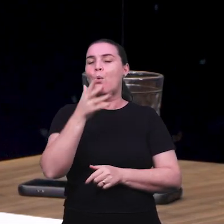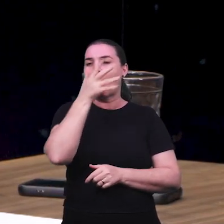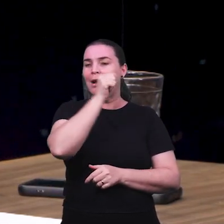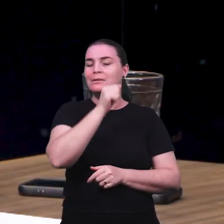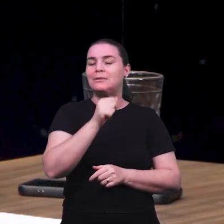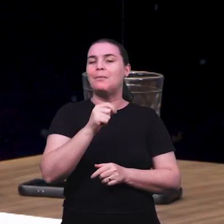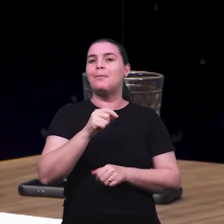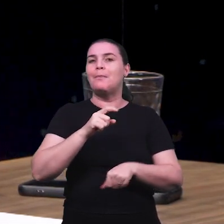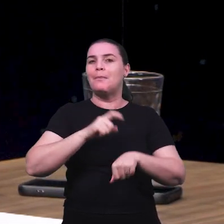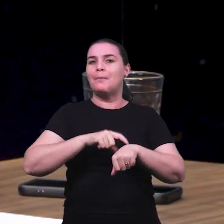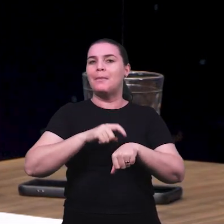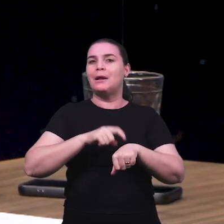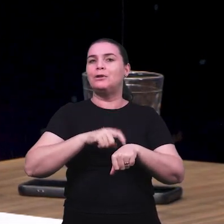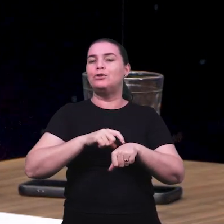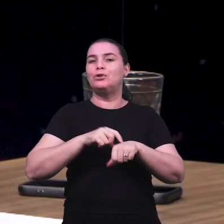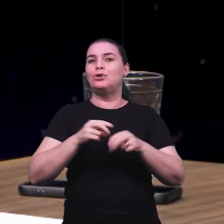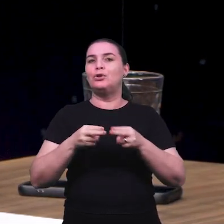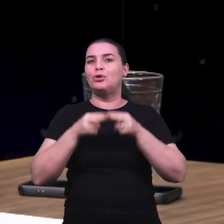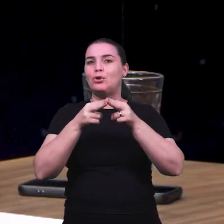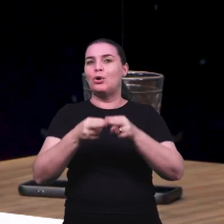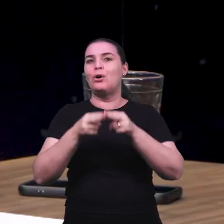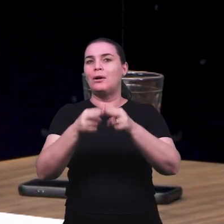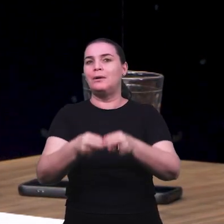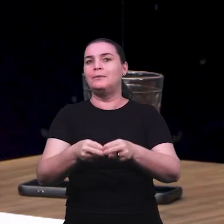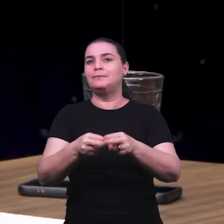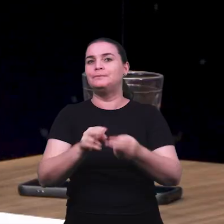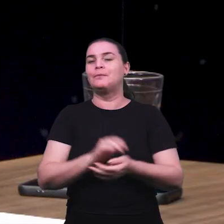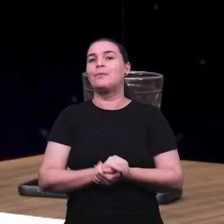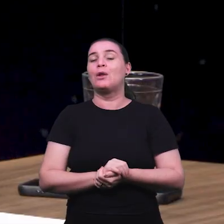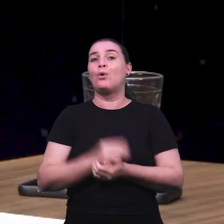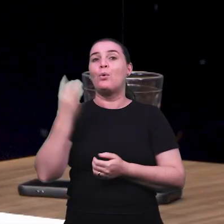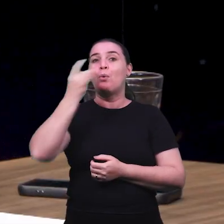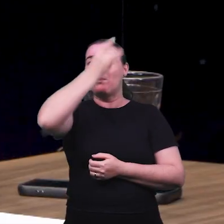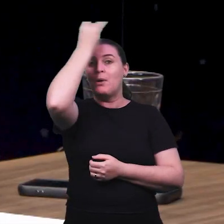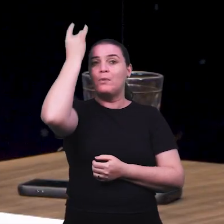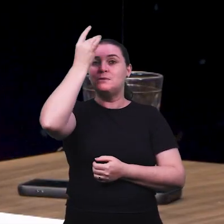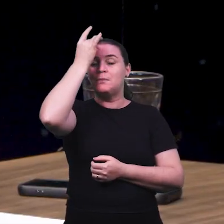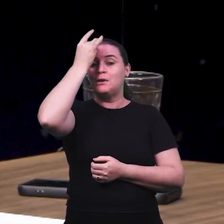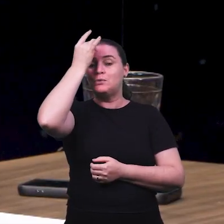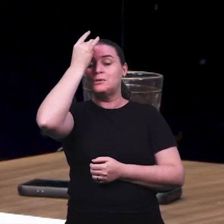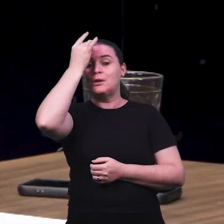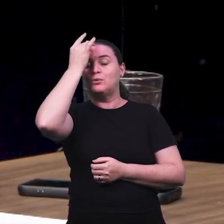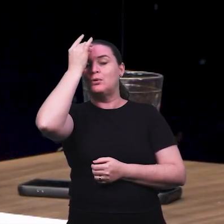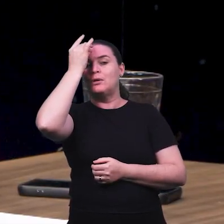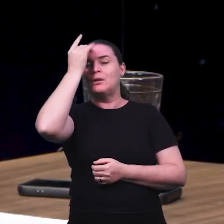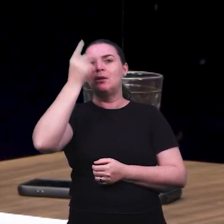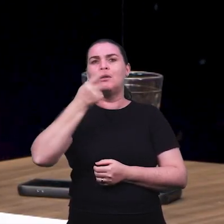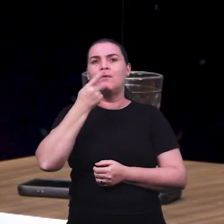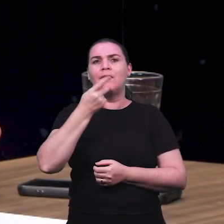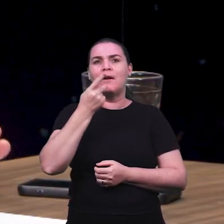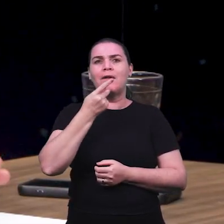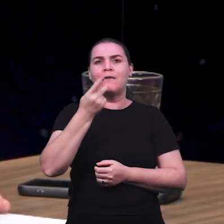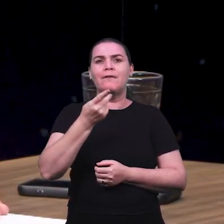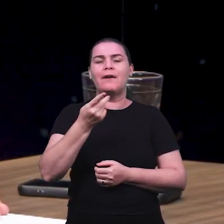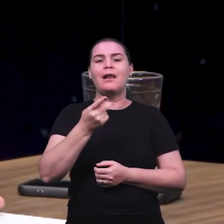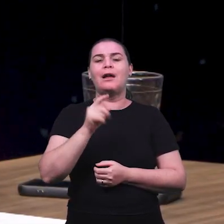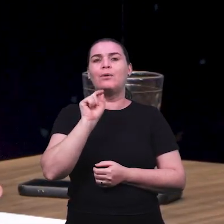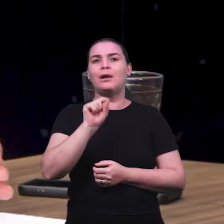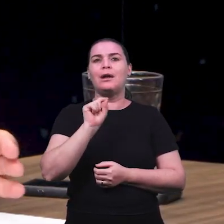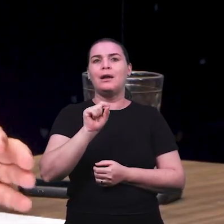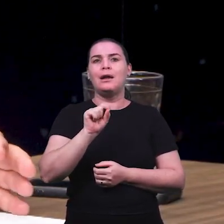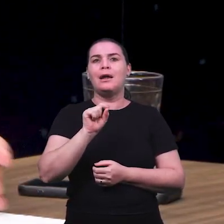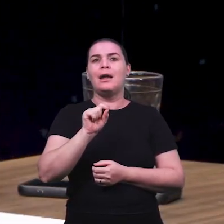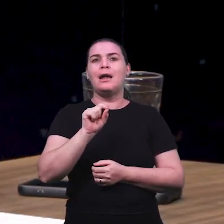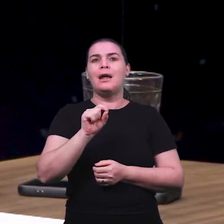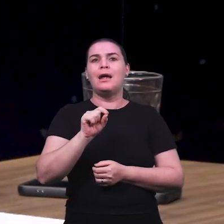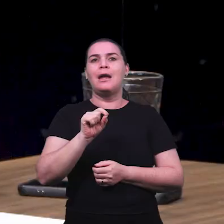olha, não vai mais o meu espírito contender contra o homem, para que vivas. Os dias do homem vai ser 120 anos. Ou